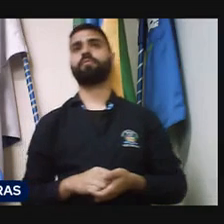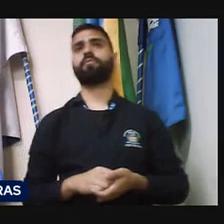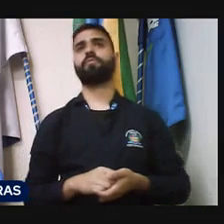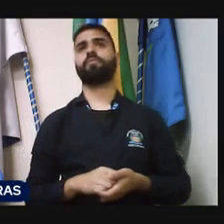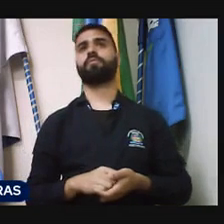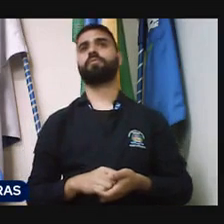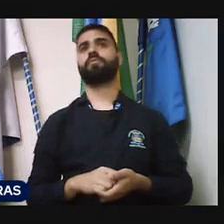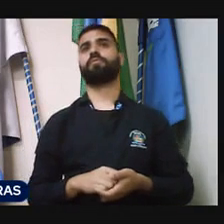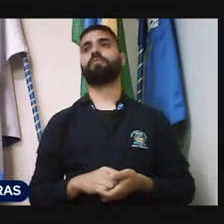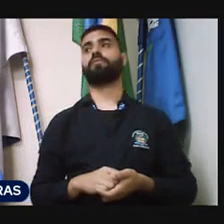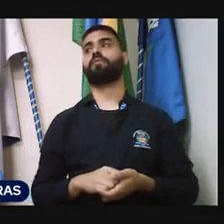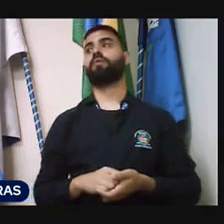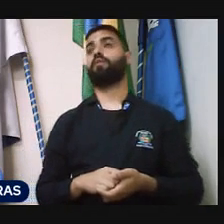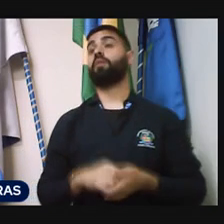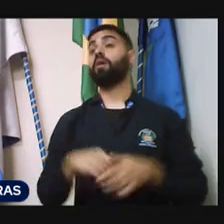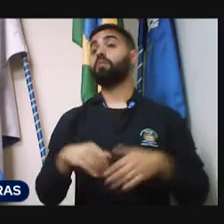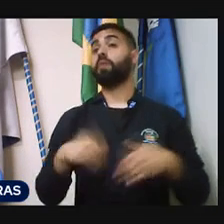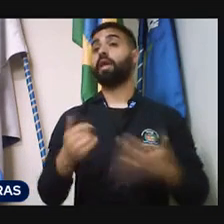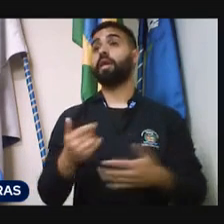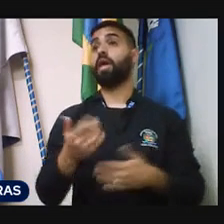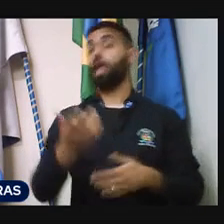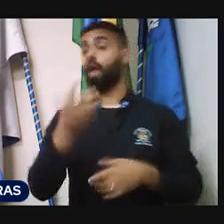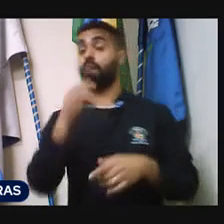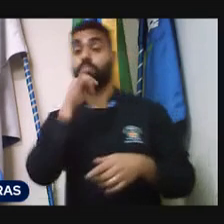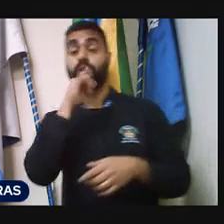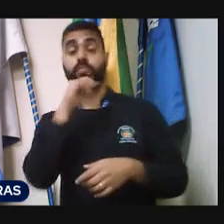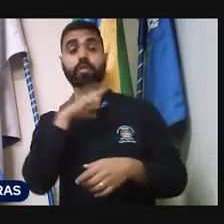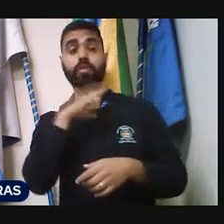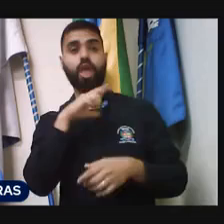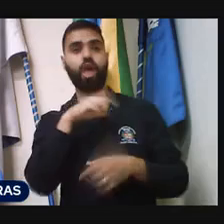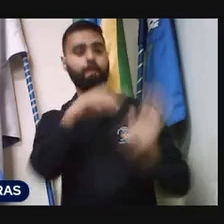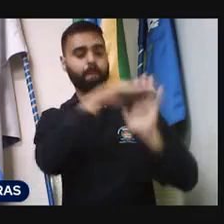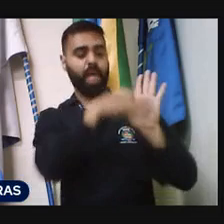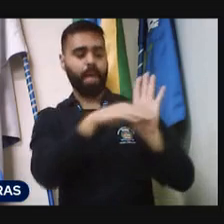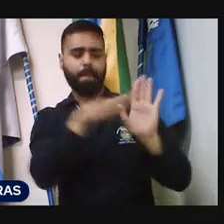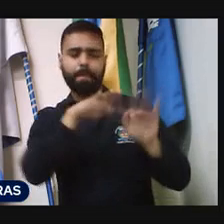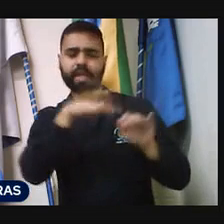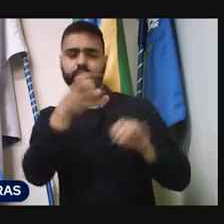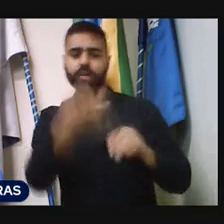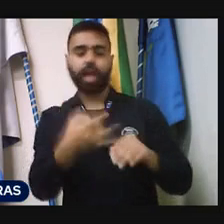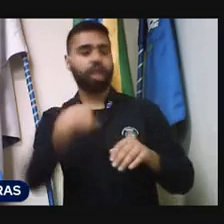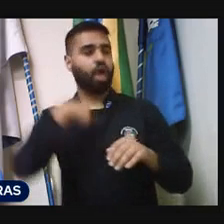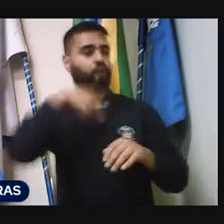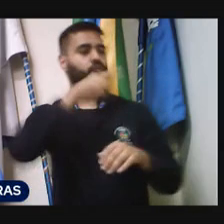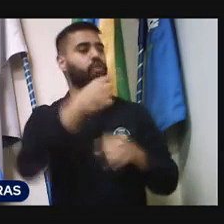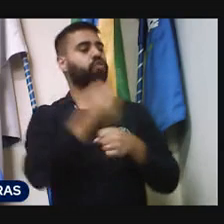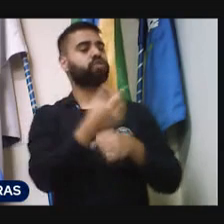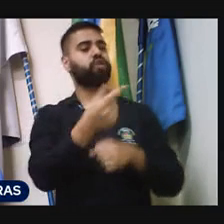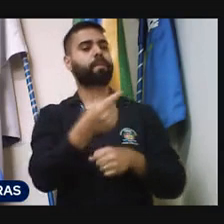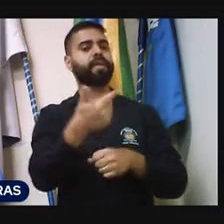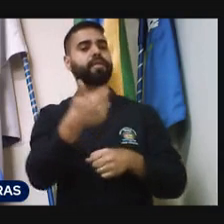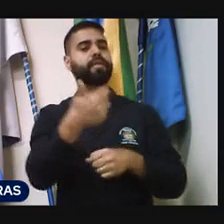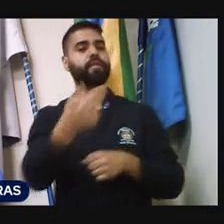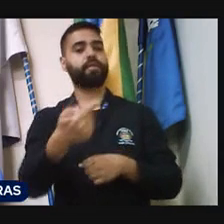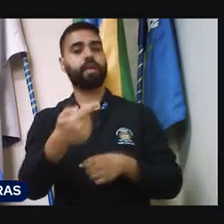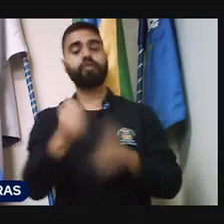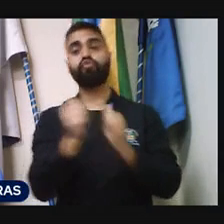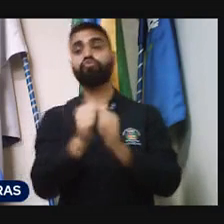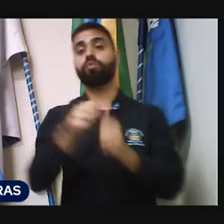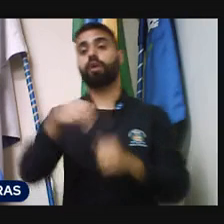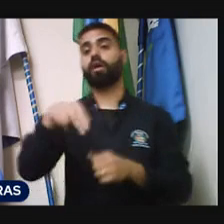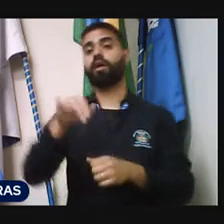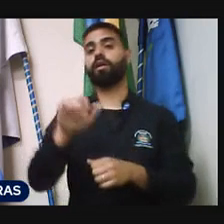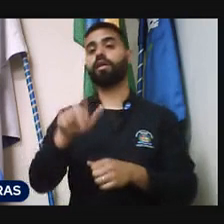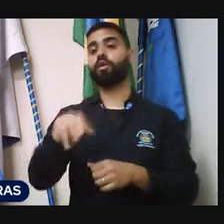ainda mais detalhado do hospital eu tive o prazer de instalar em 2017 né Para nossa querida Nilma